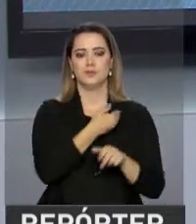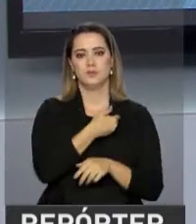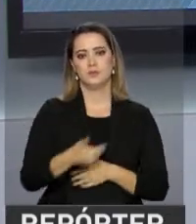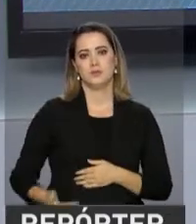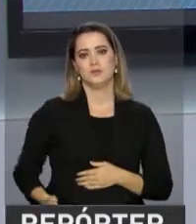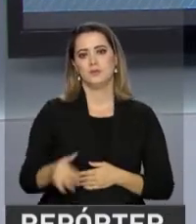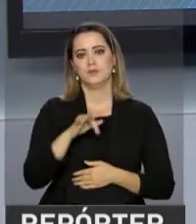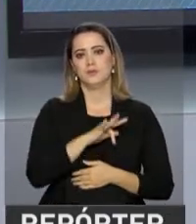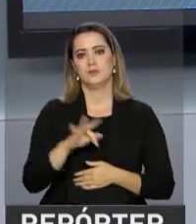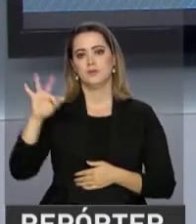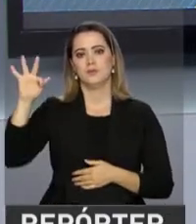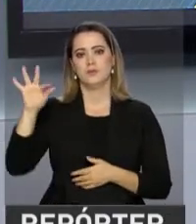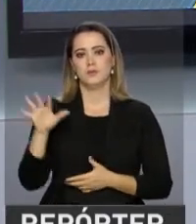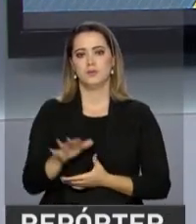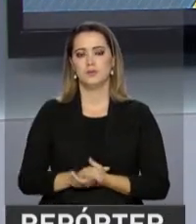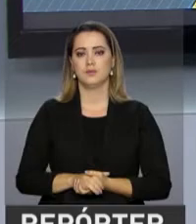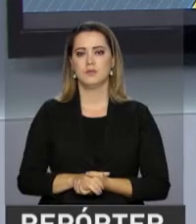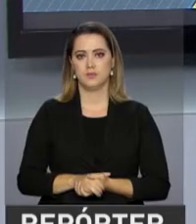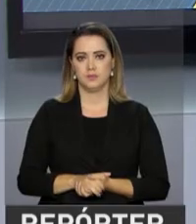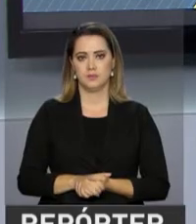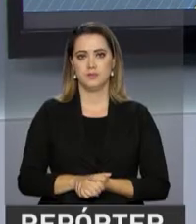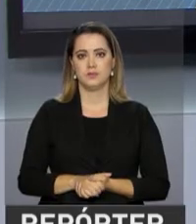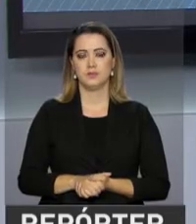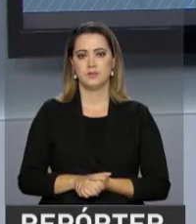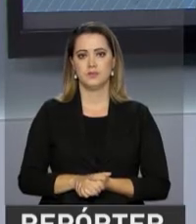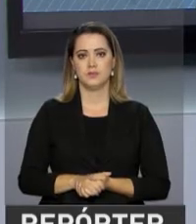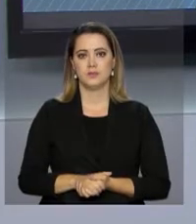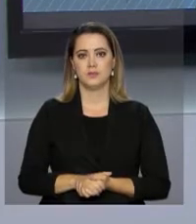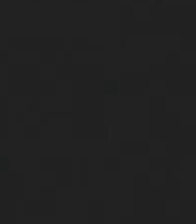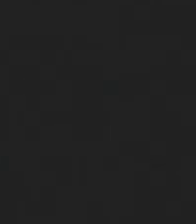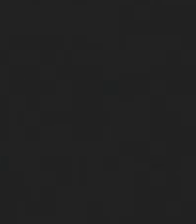aqui na nbr a tv do governo federal